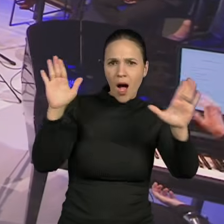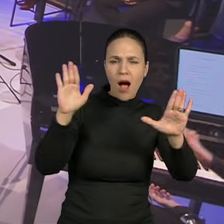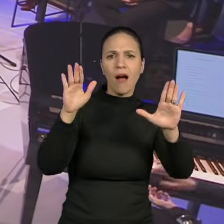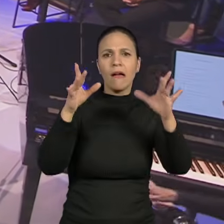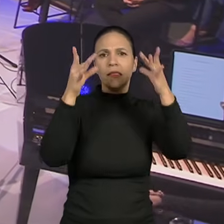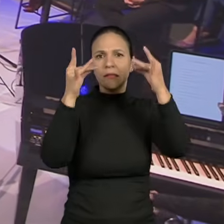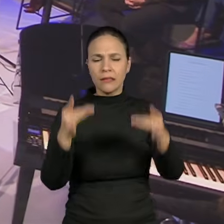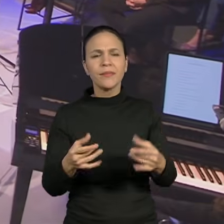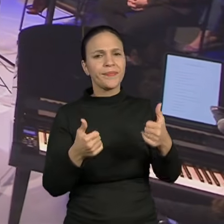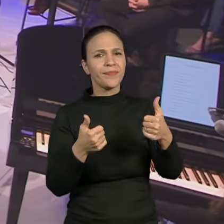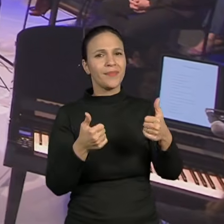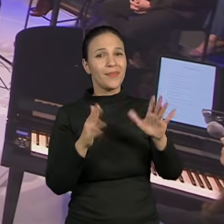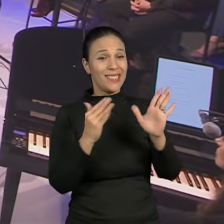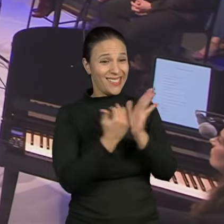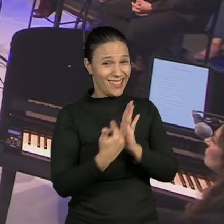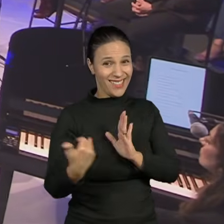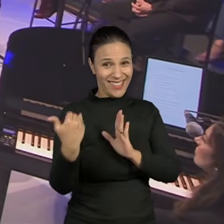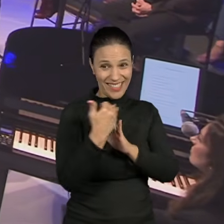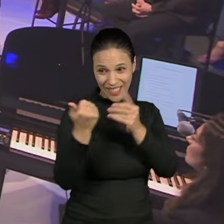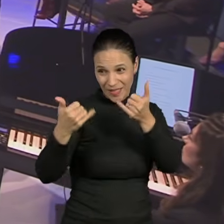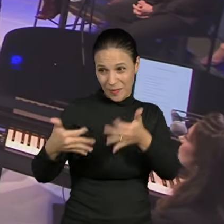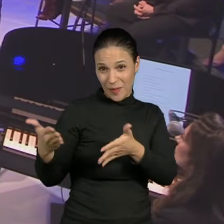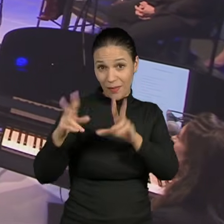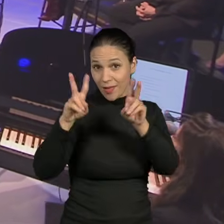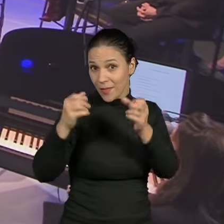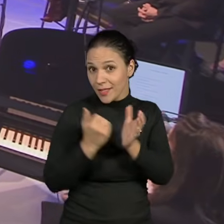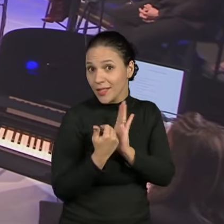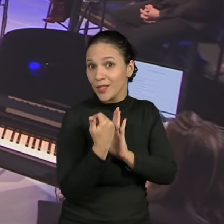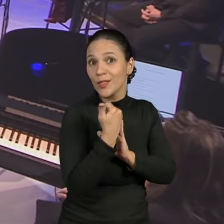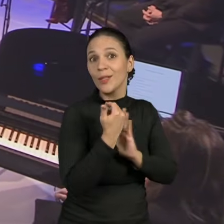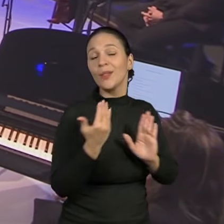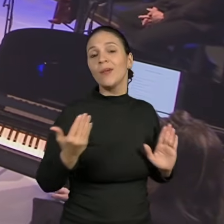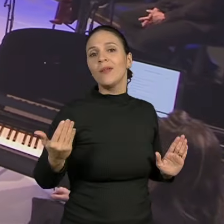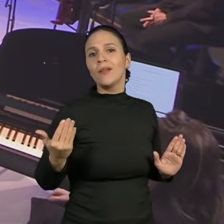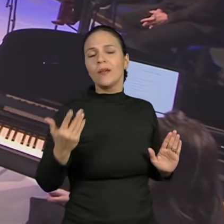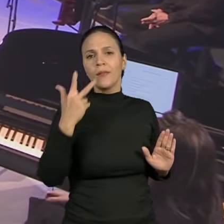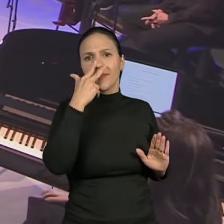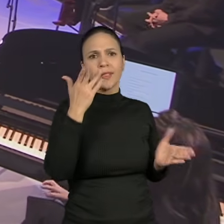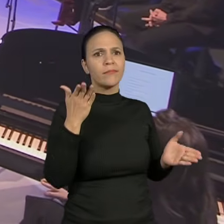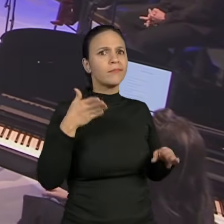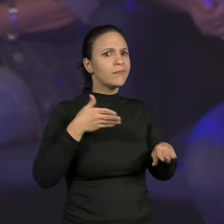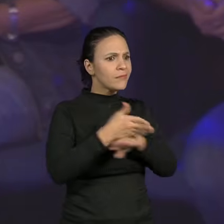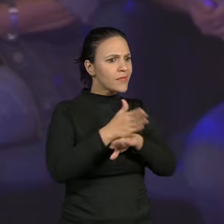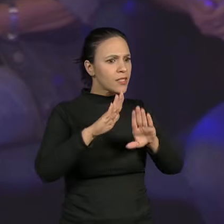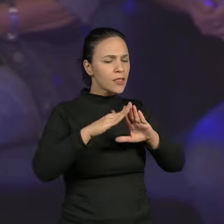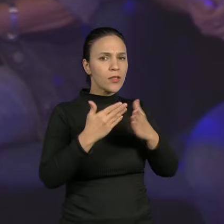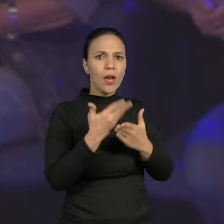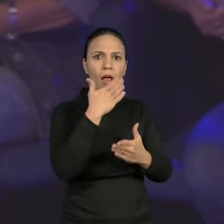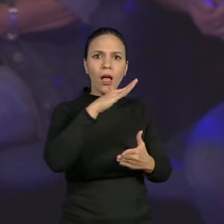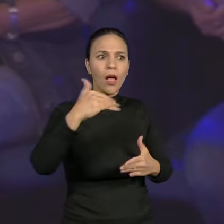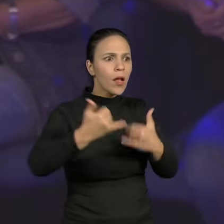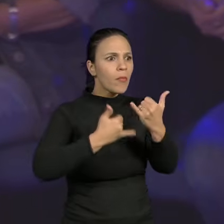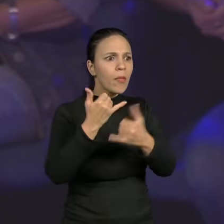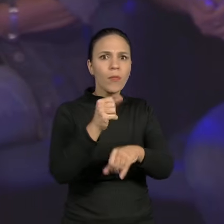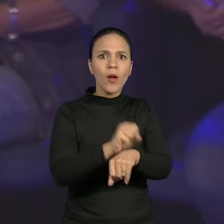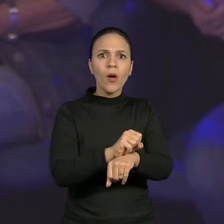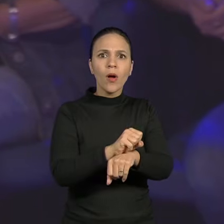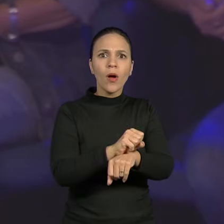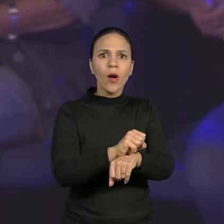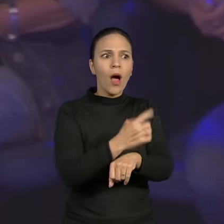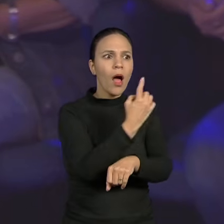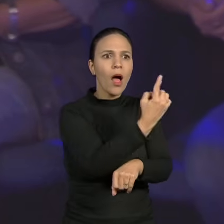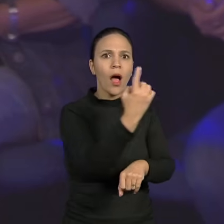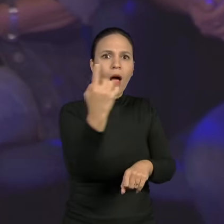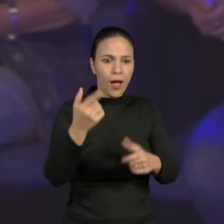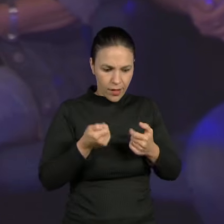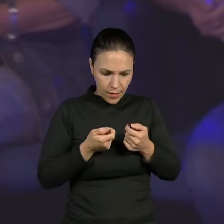Agora, o exagero, que é o que a gente estava falando, né? De repente, você entrar numa escola e não ter criança brincando, mas todas elas com celular.